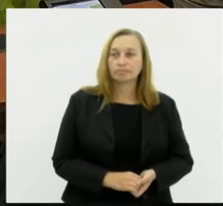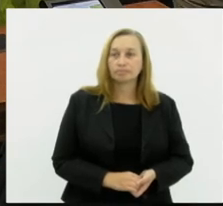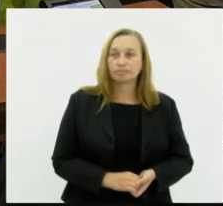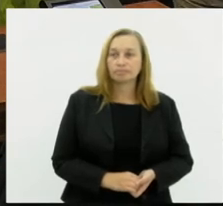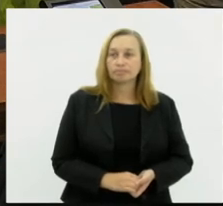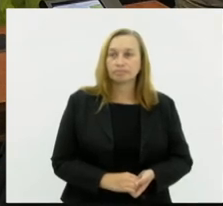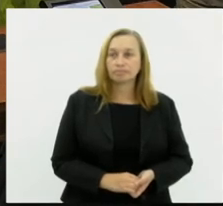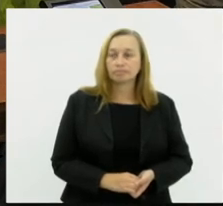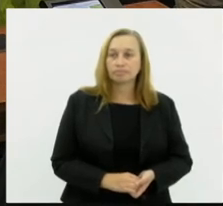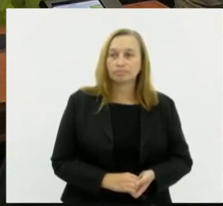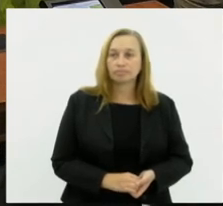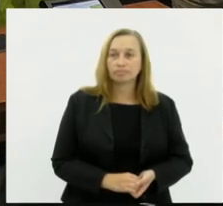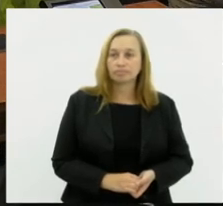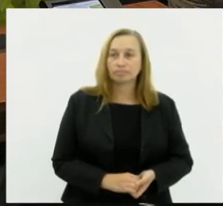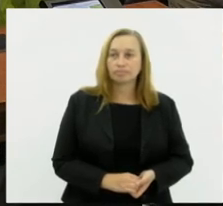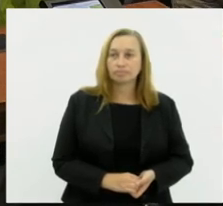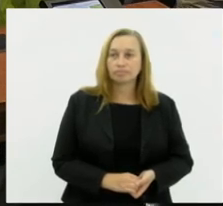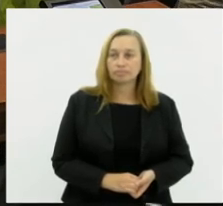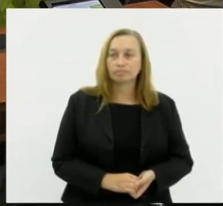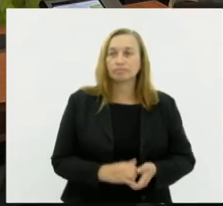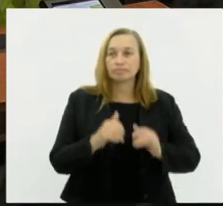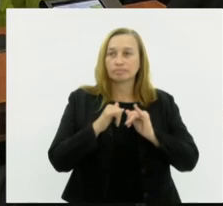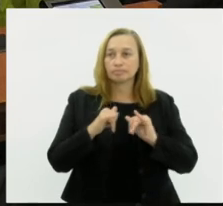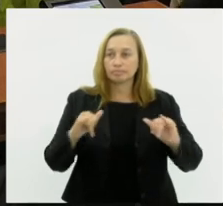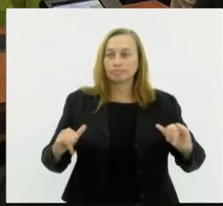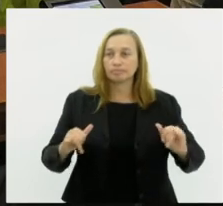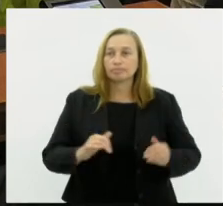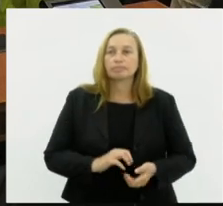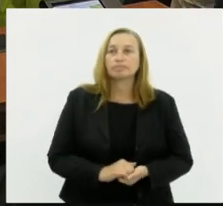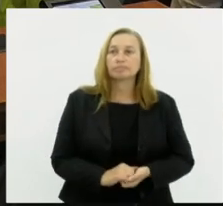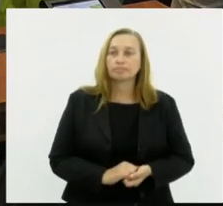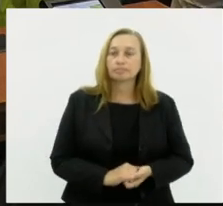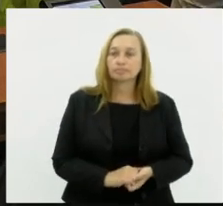E esse? Aqui. Anuncio.